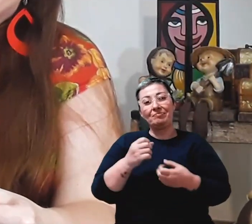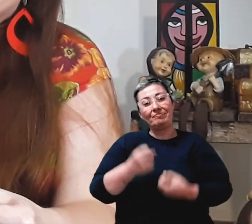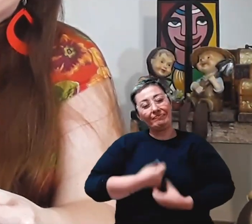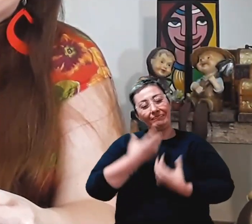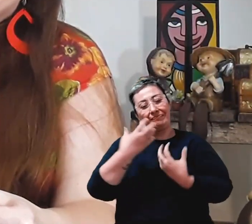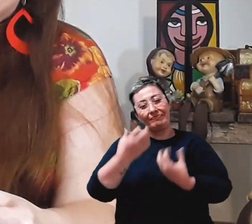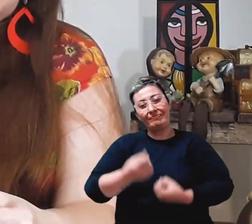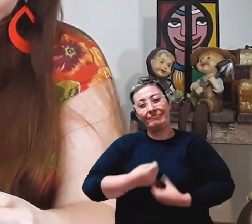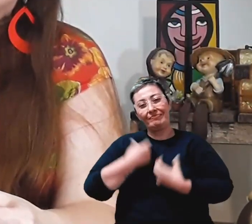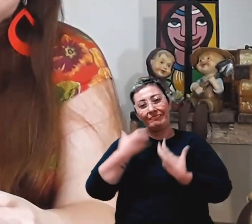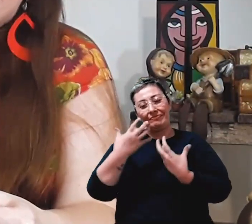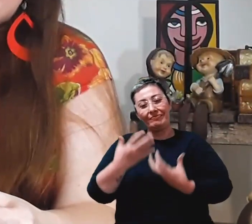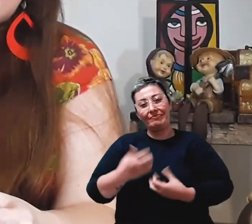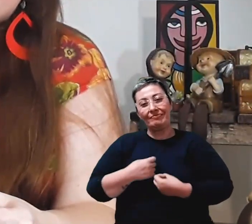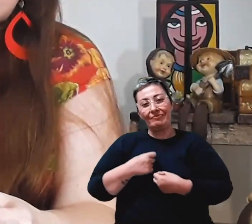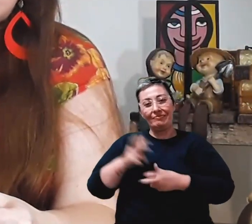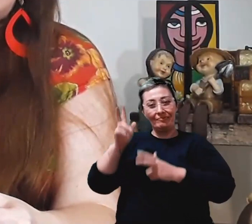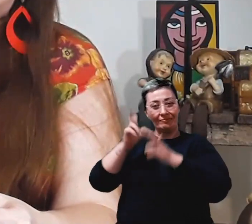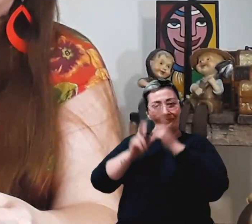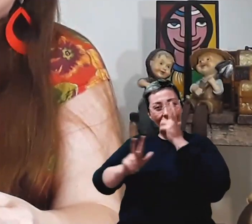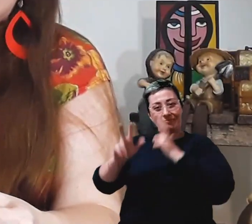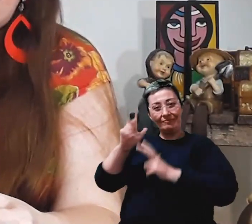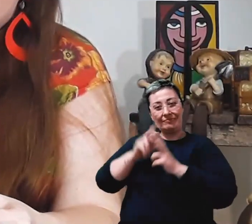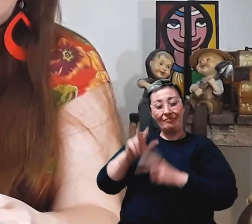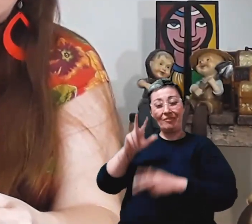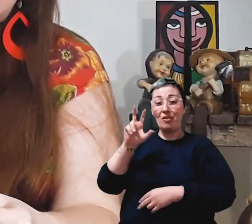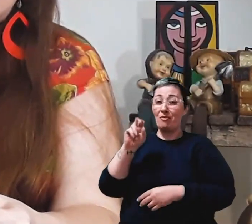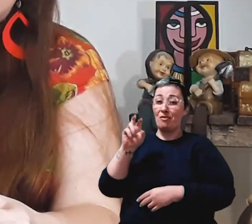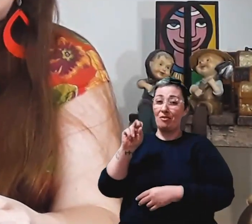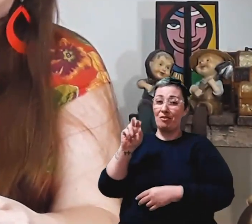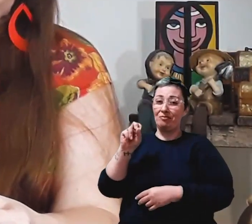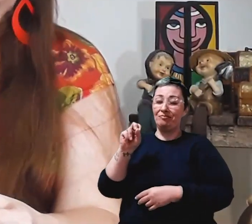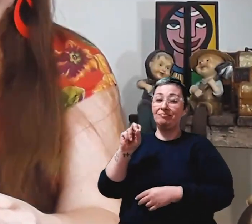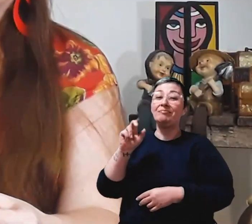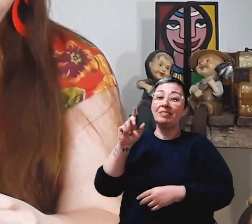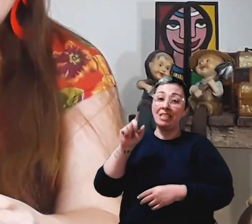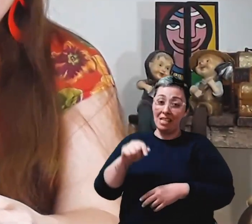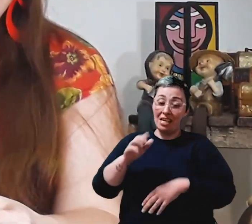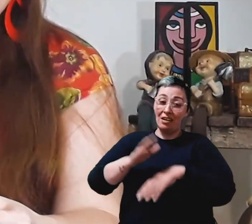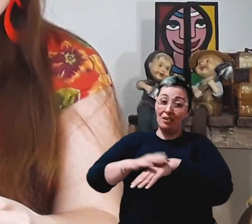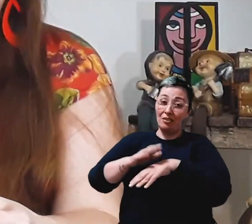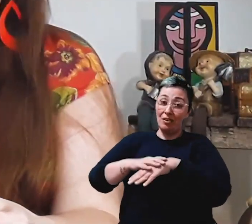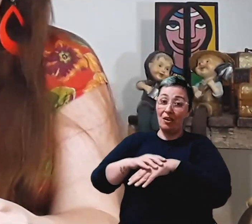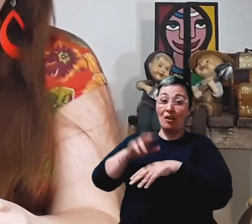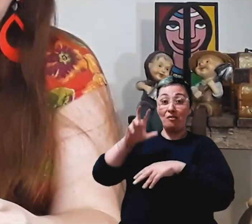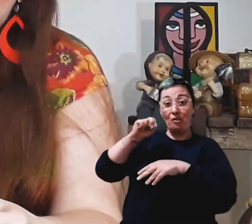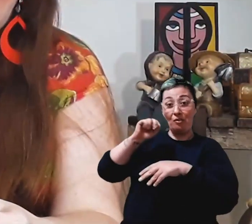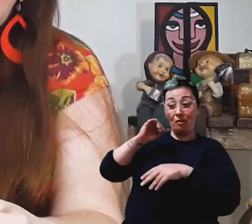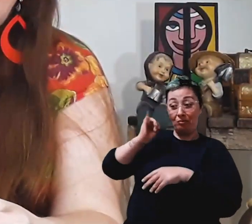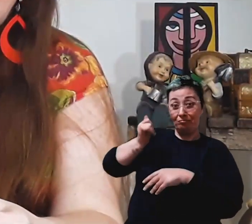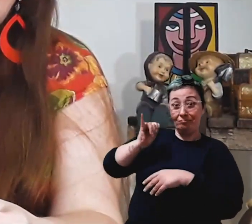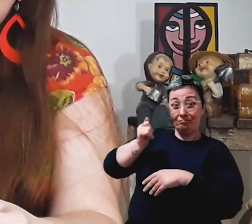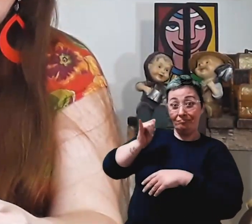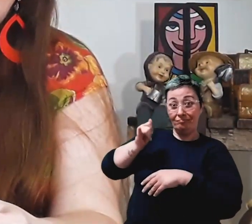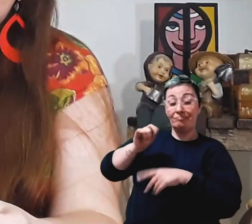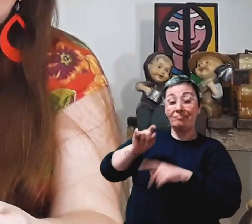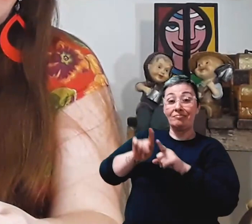Poesia contada por minha avó, que foi contada a ela por sua avó.